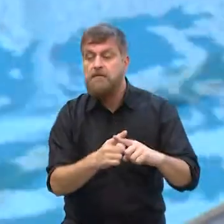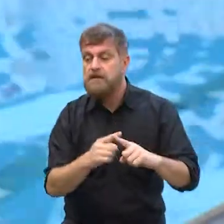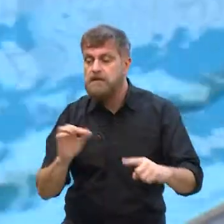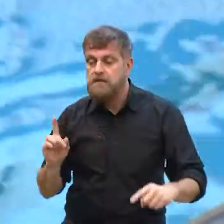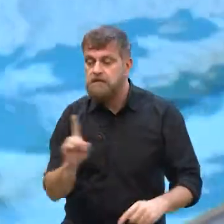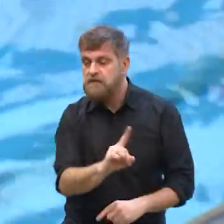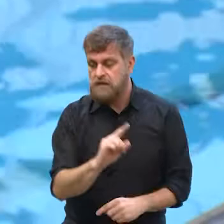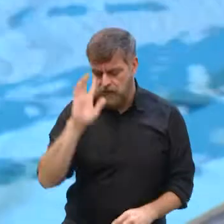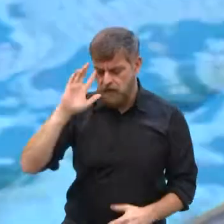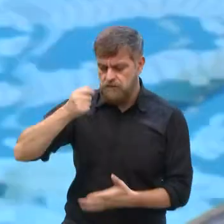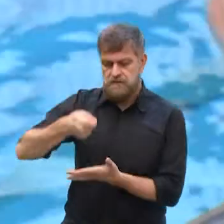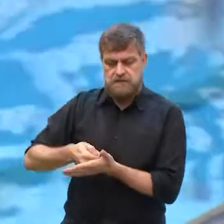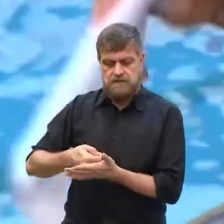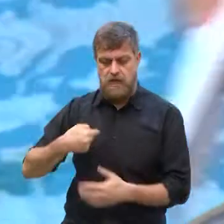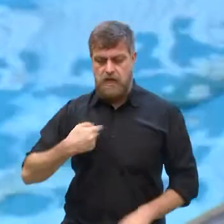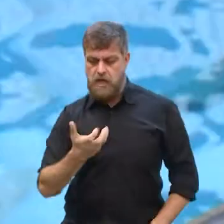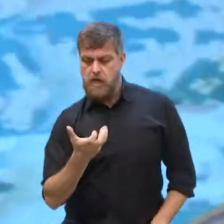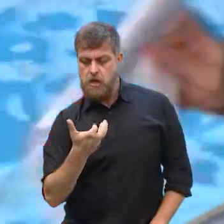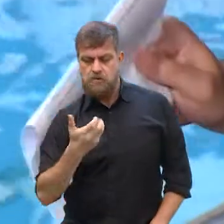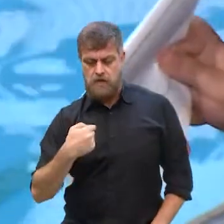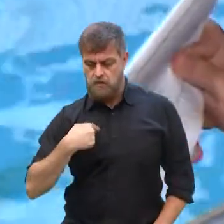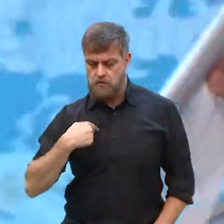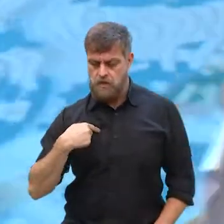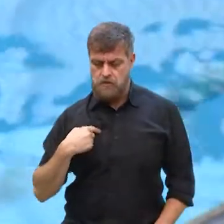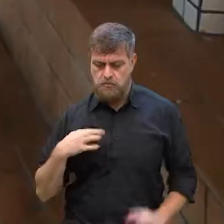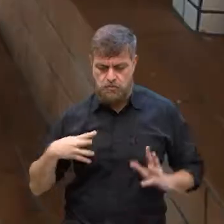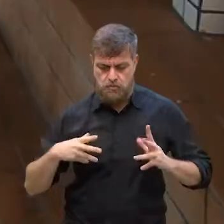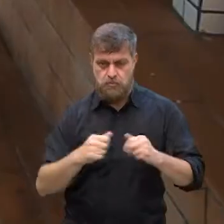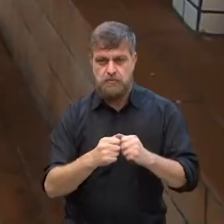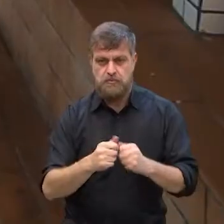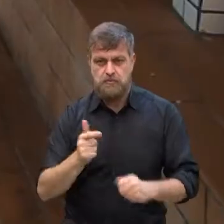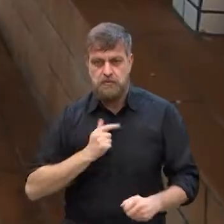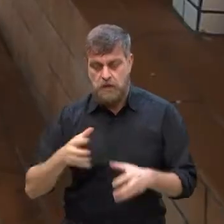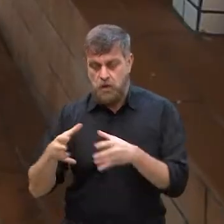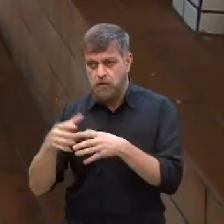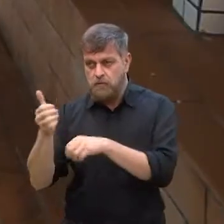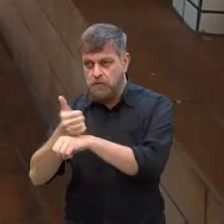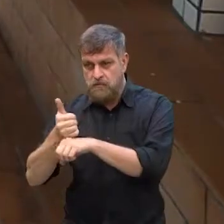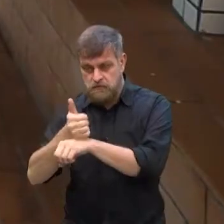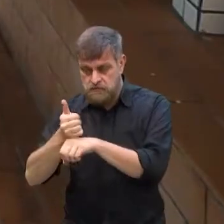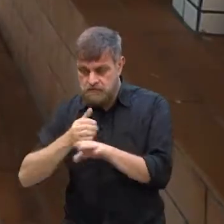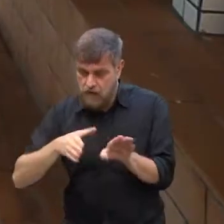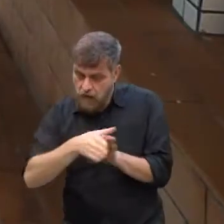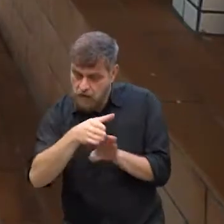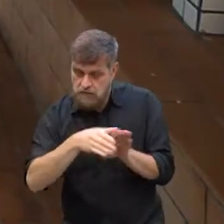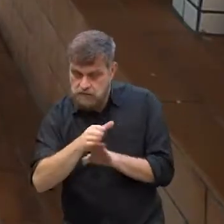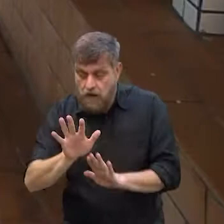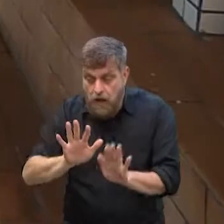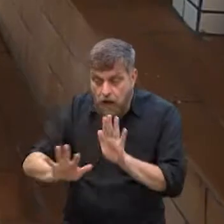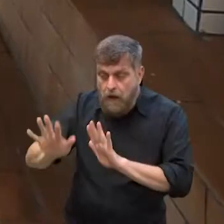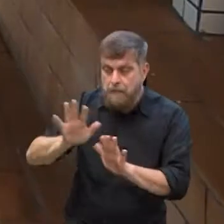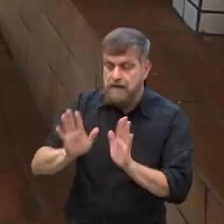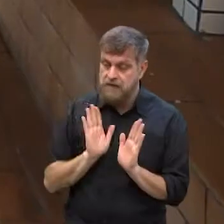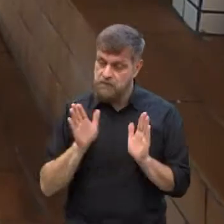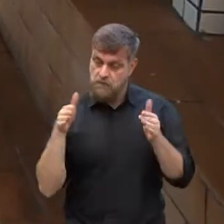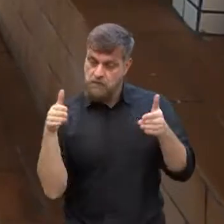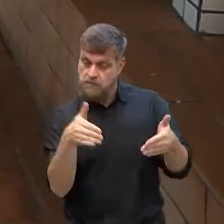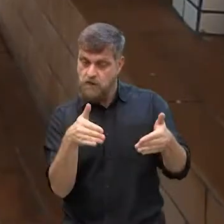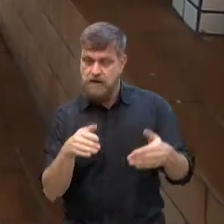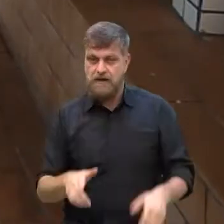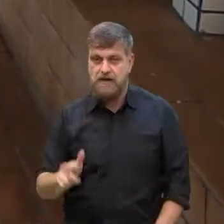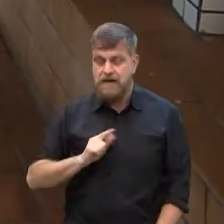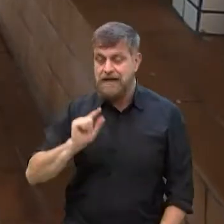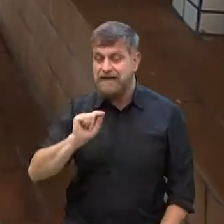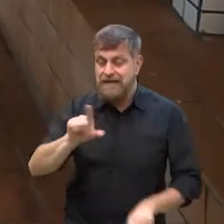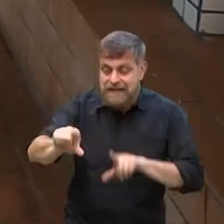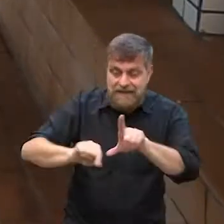Você decide, eu quero costa, borboleta, nado livre, quero nadar tudo. Ou seu corpo técnico, seu treinador fala, peraí, Daniel, vamos focar ali, focar aqui.